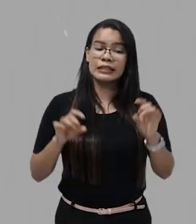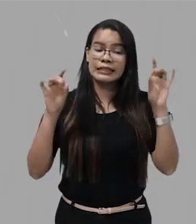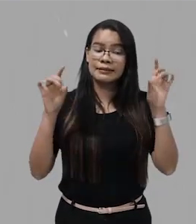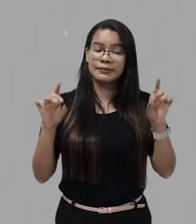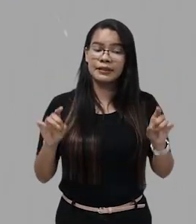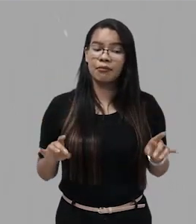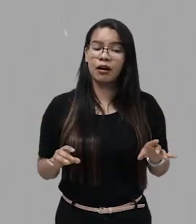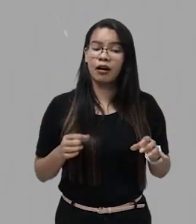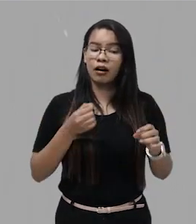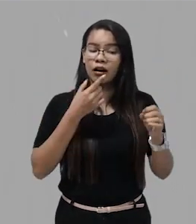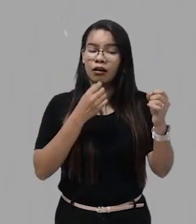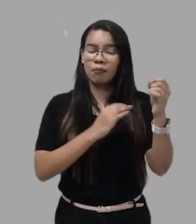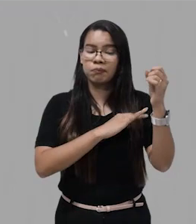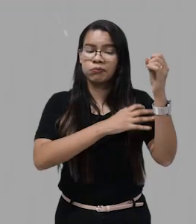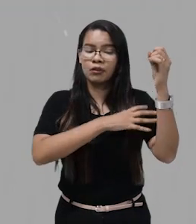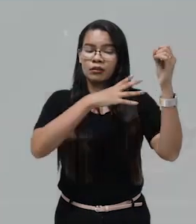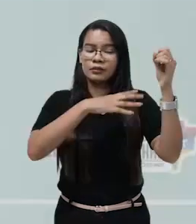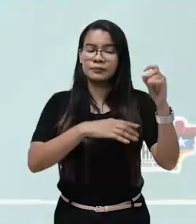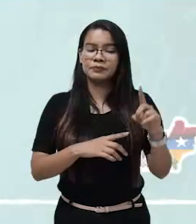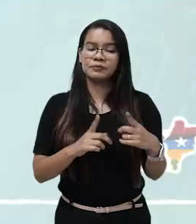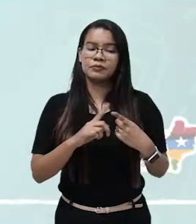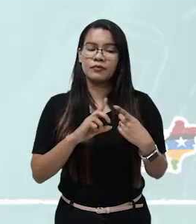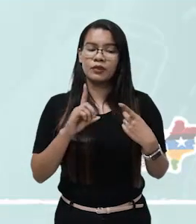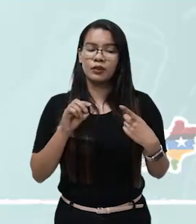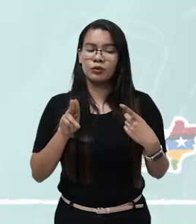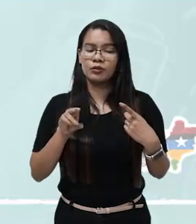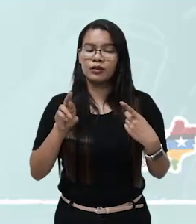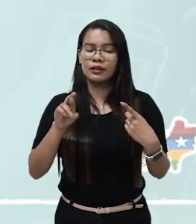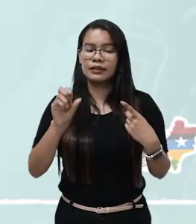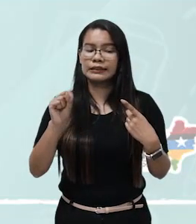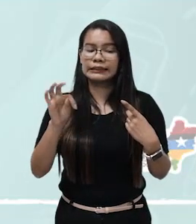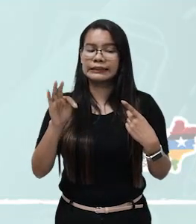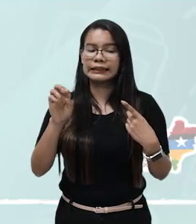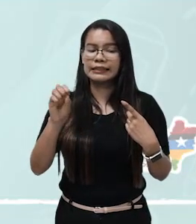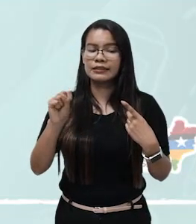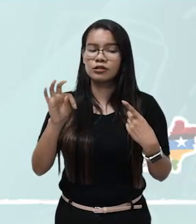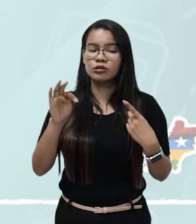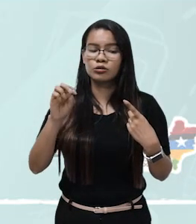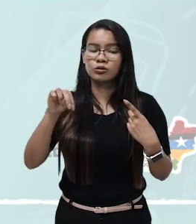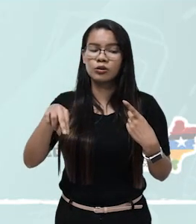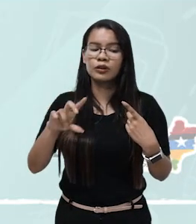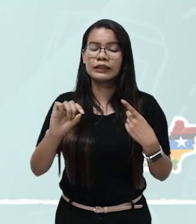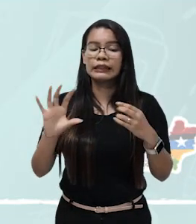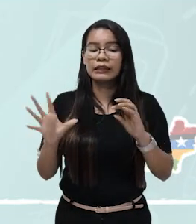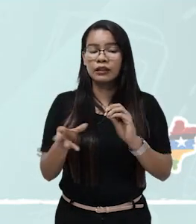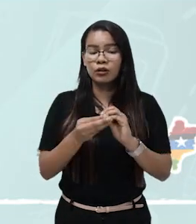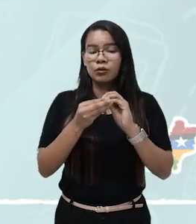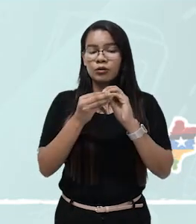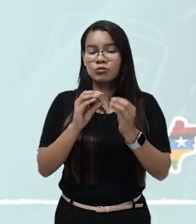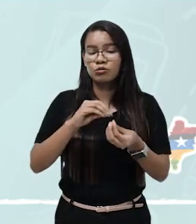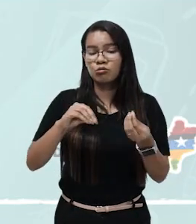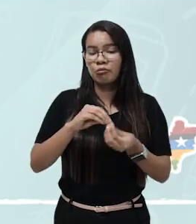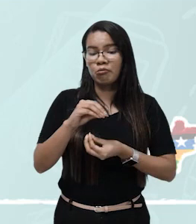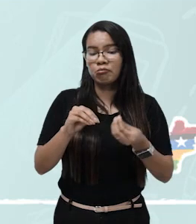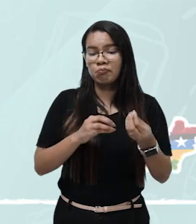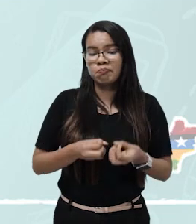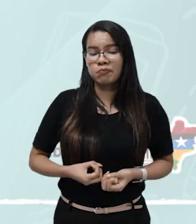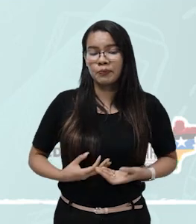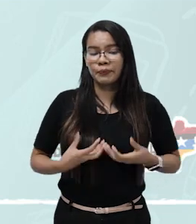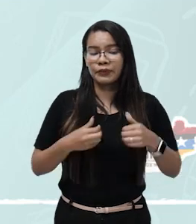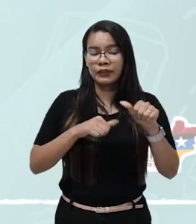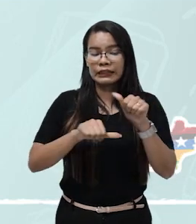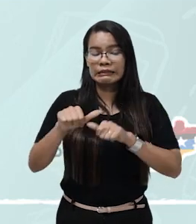Principais anabolizantes: Durateston, tem na sua composição substâncias ativas que se transformam em testosterona no